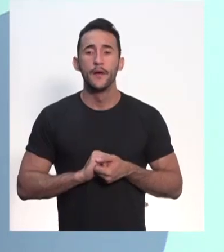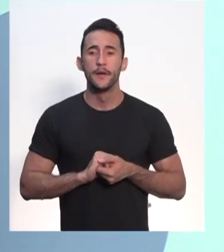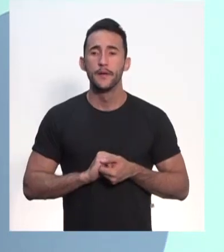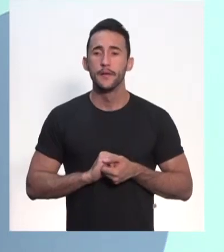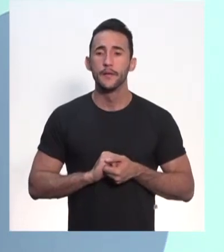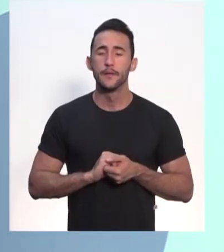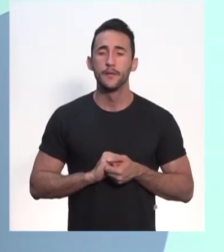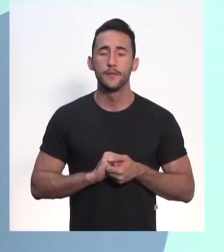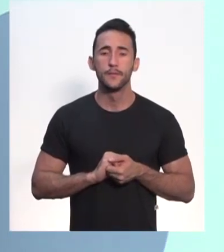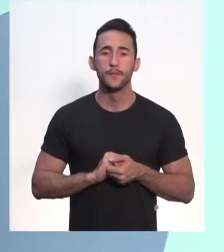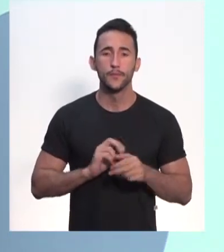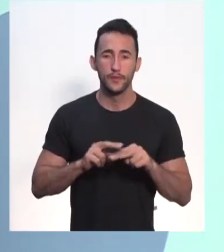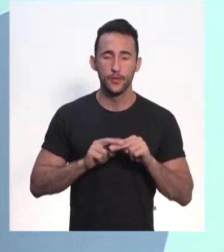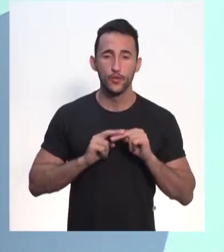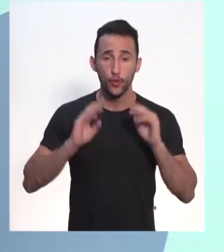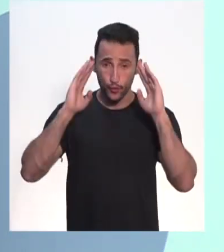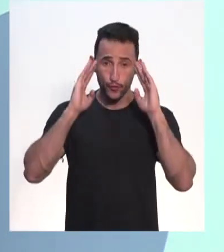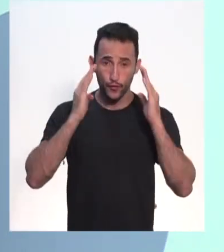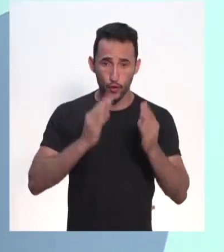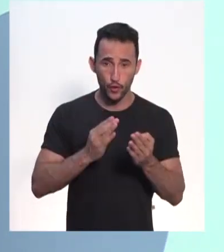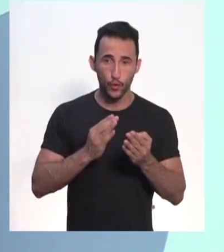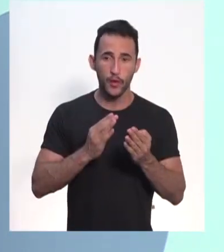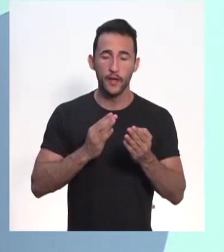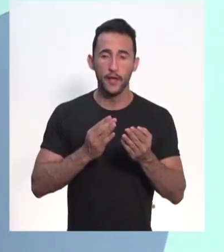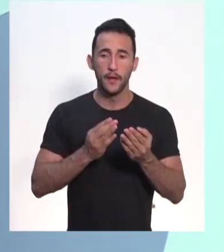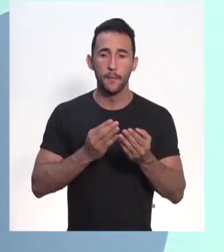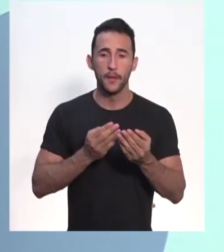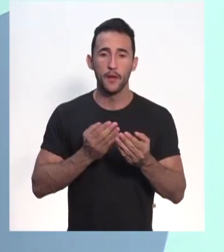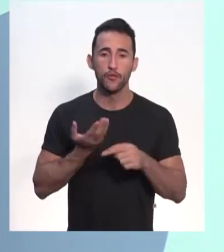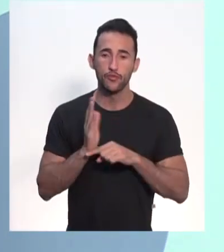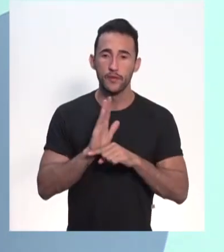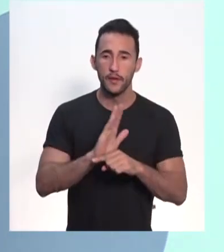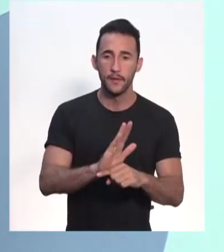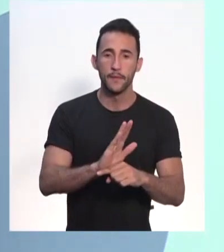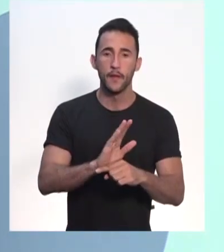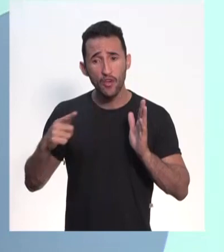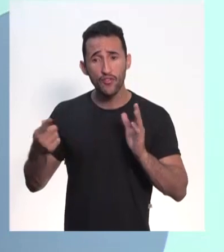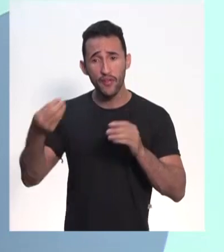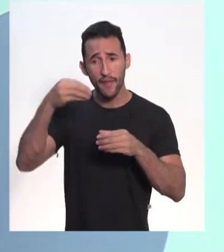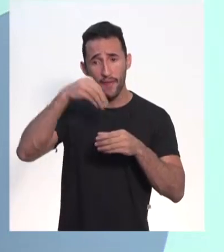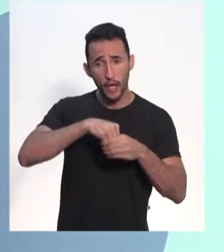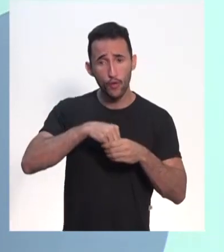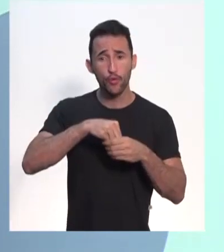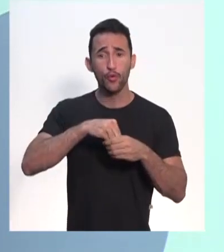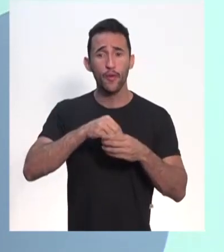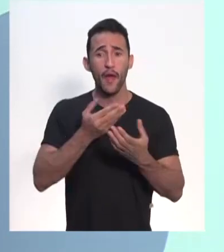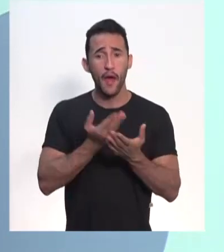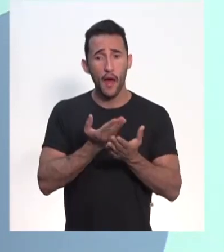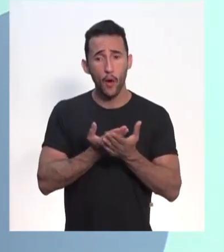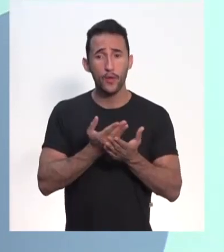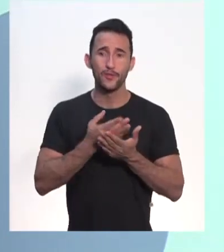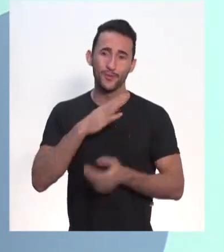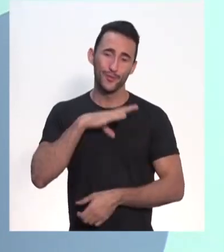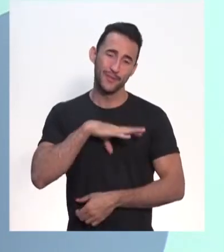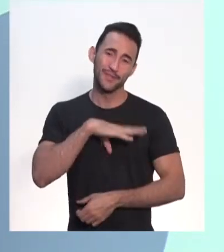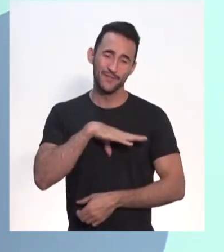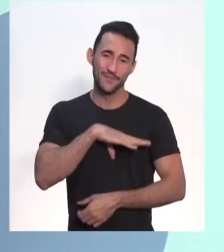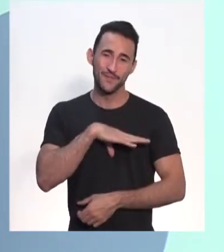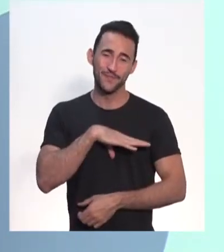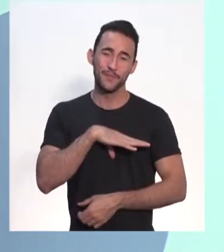habilidades selecionadas para este momento são os conteúdos, os conhecimentos mínimos que os alunos precisam